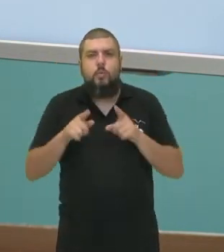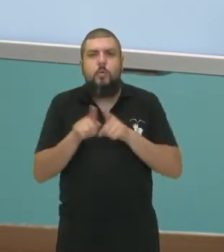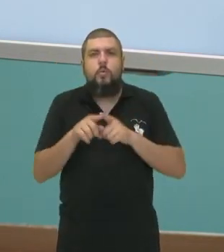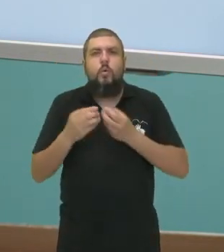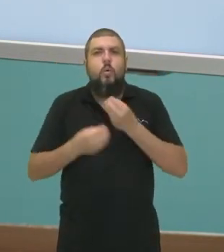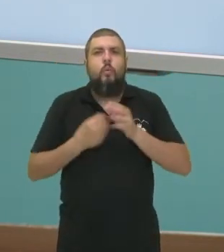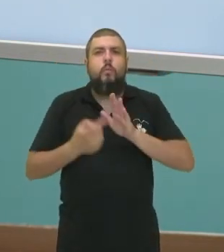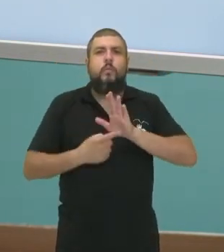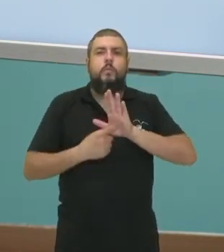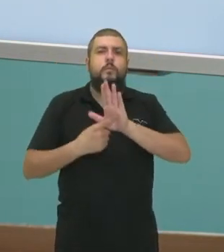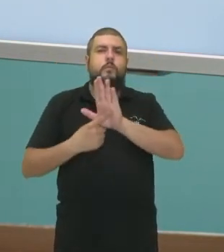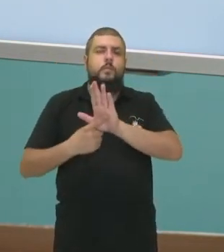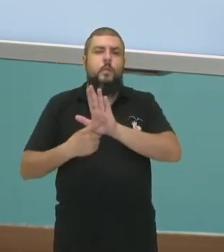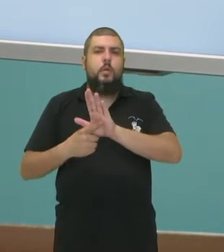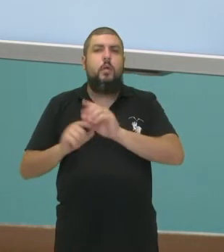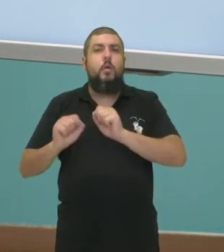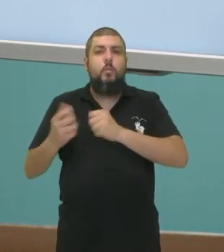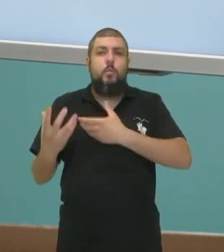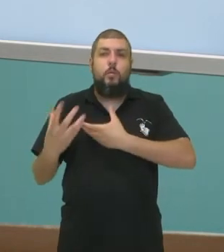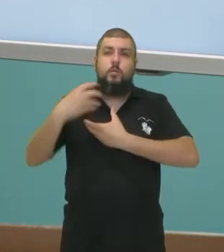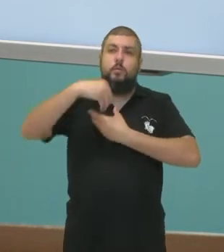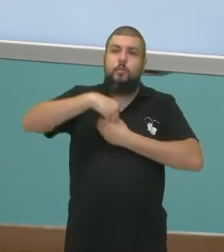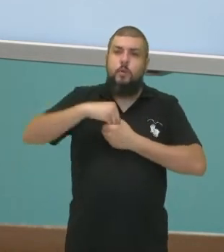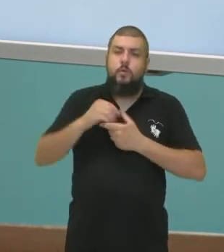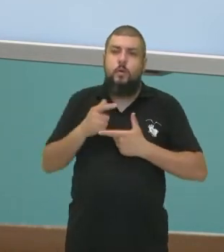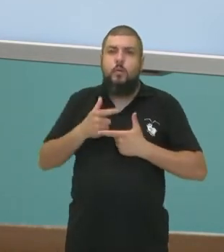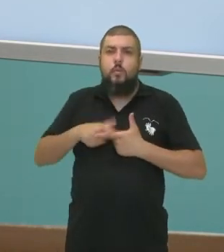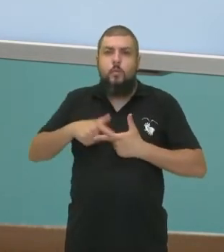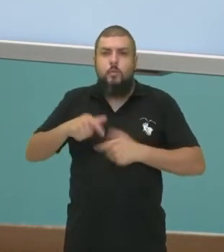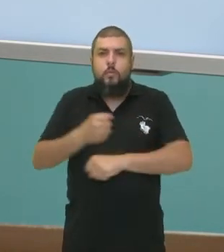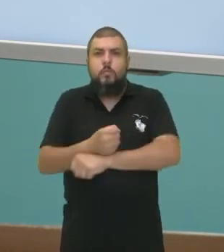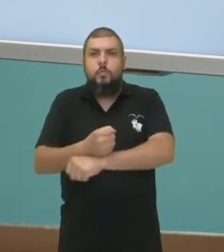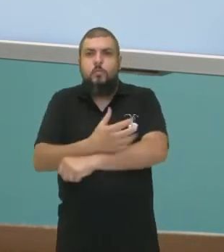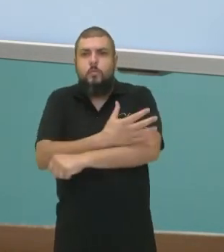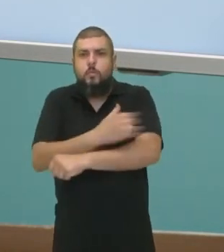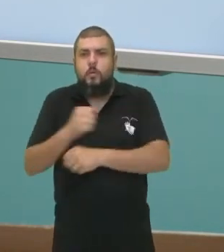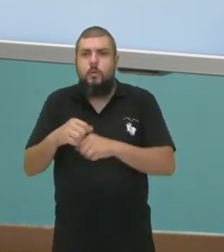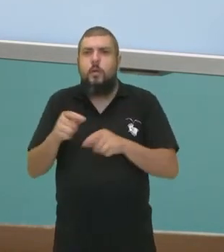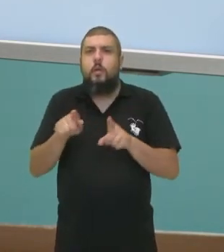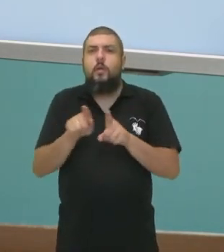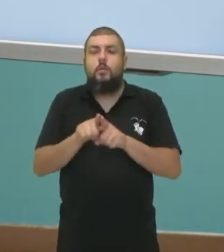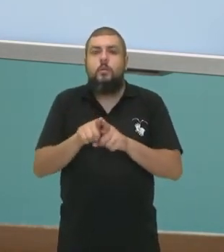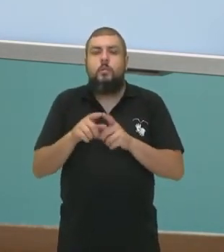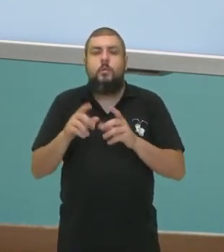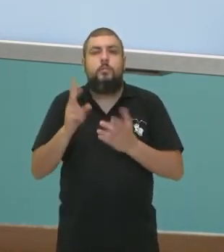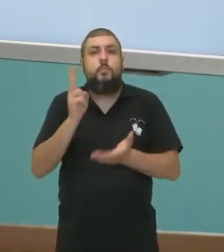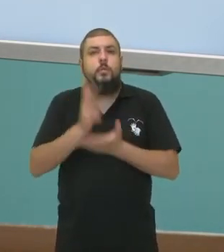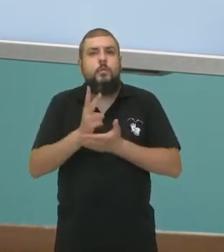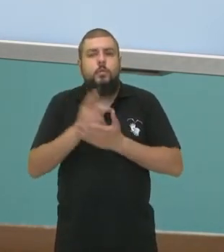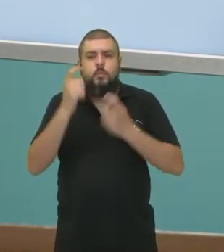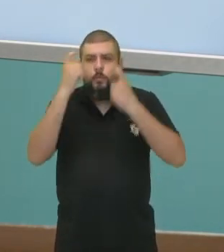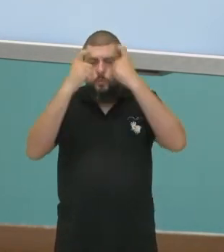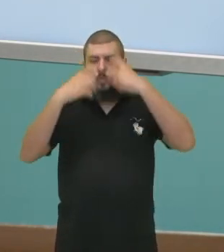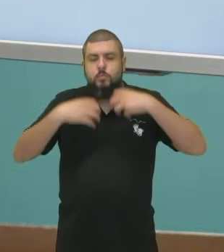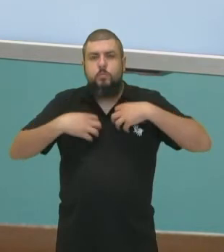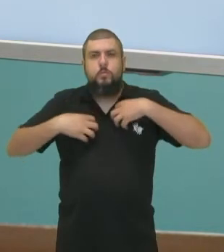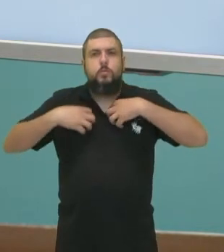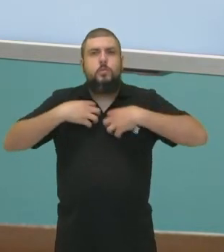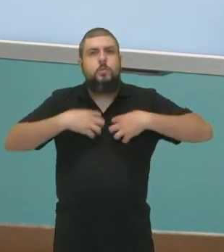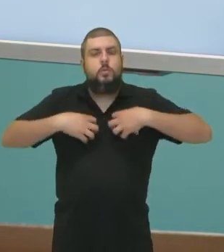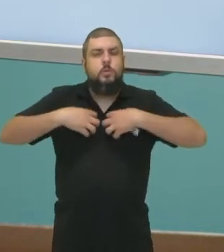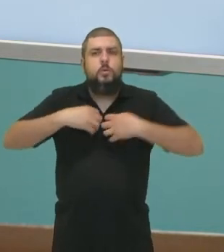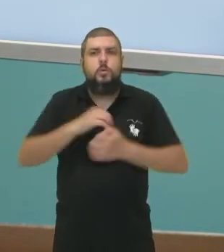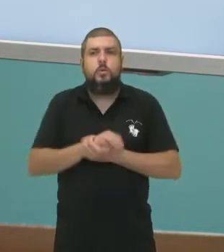reflete. Isso provoca, muitas vezes, problemas emocionais e os mantém em um estado de tensão. Por que em estado de tensão? Porque, olha só, né, eu